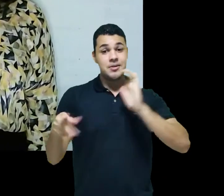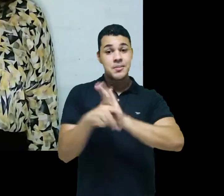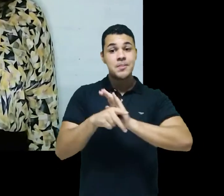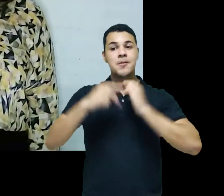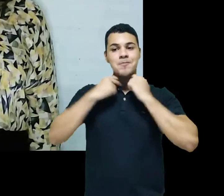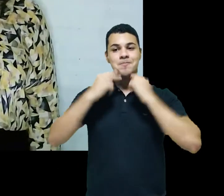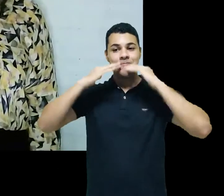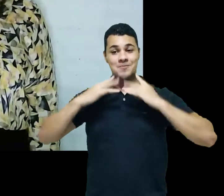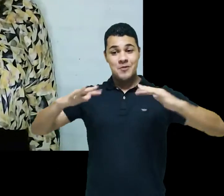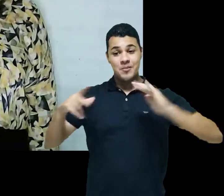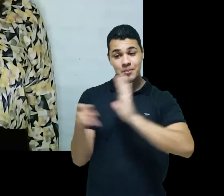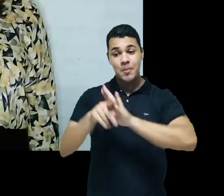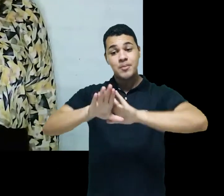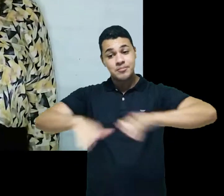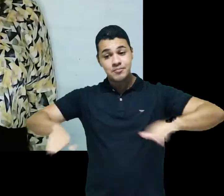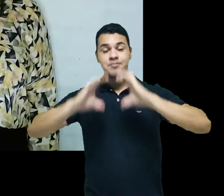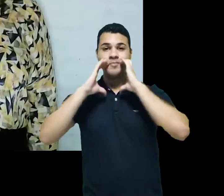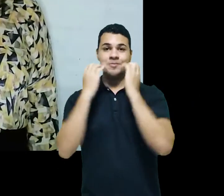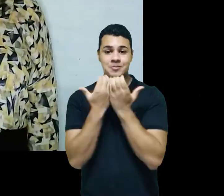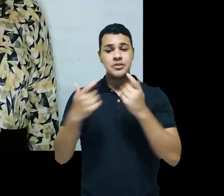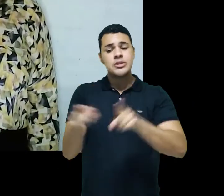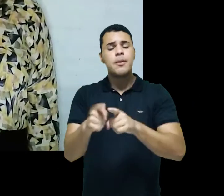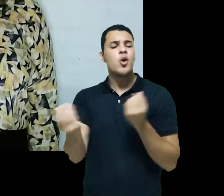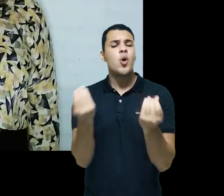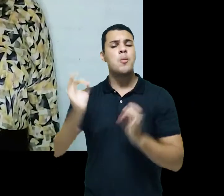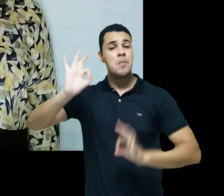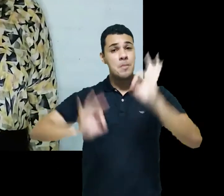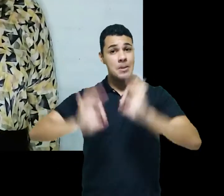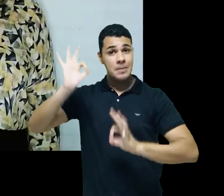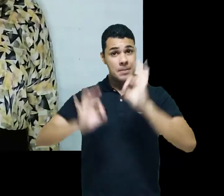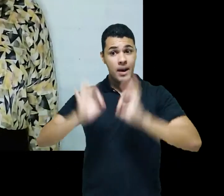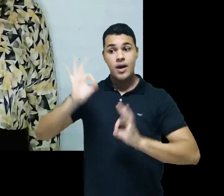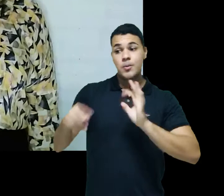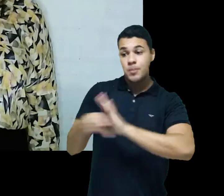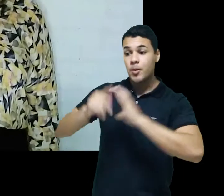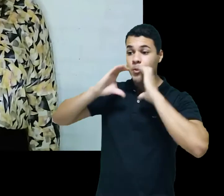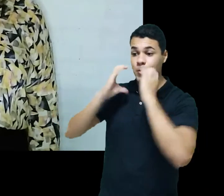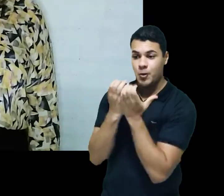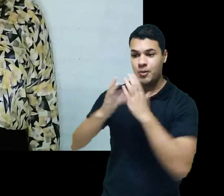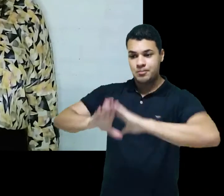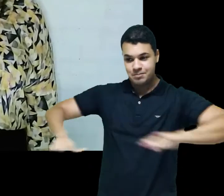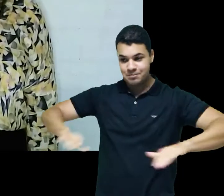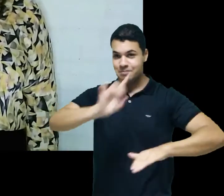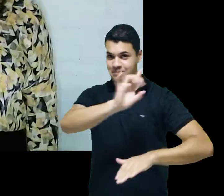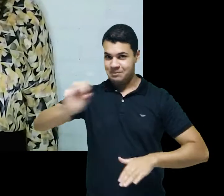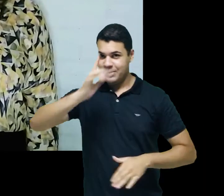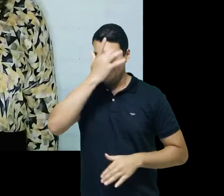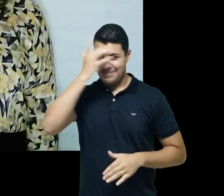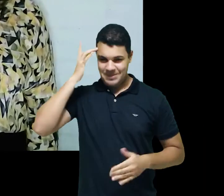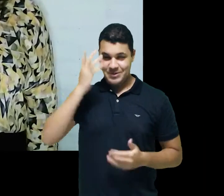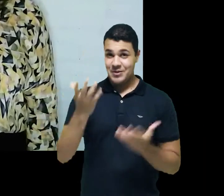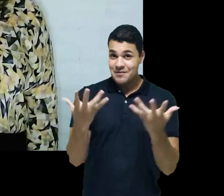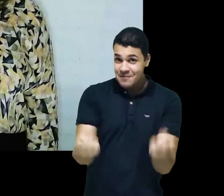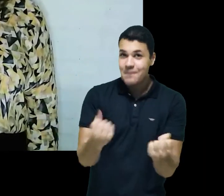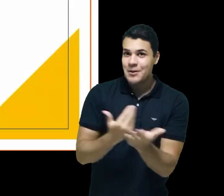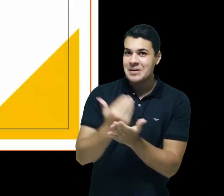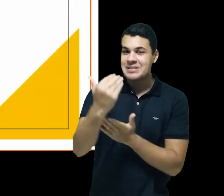características das vozes infantis e do preparo vocal de coros de crianças. Vamos lá?